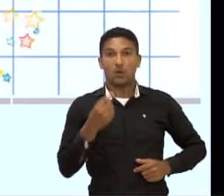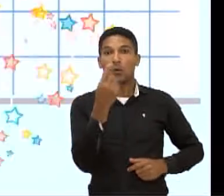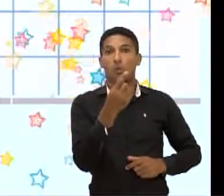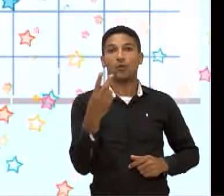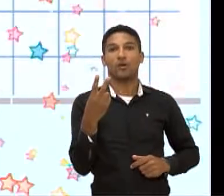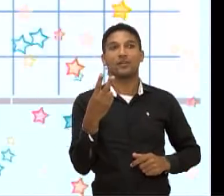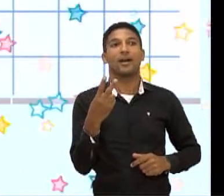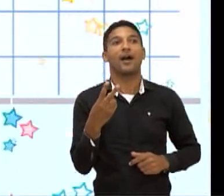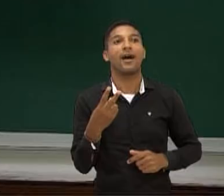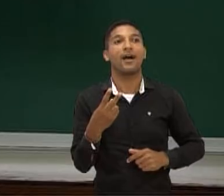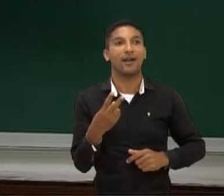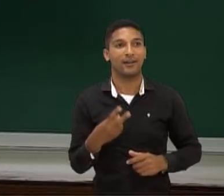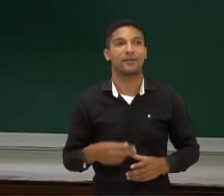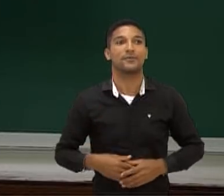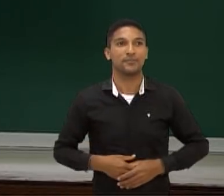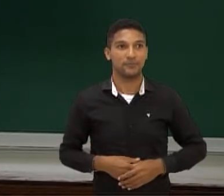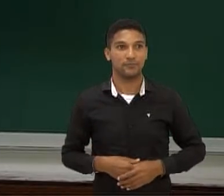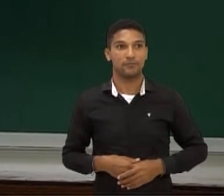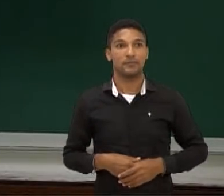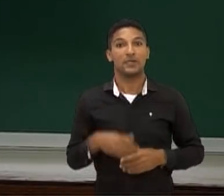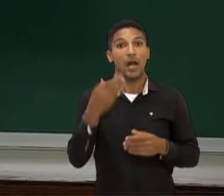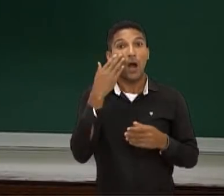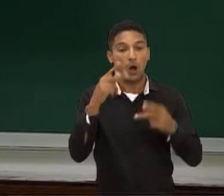lá 2 unidades. E agora?